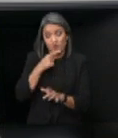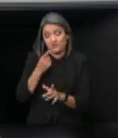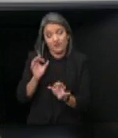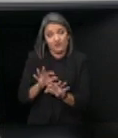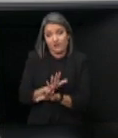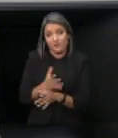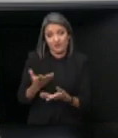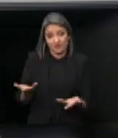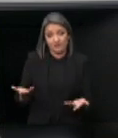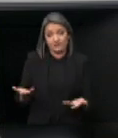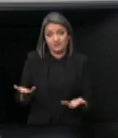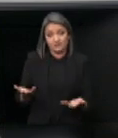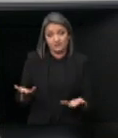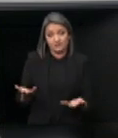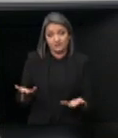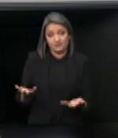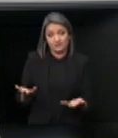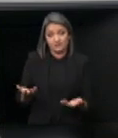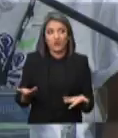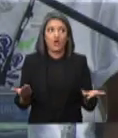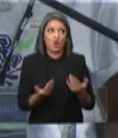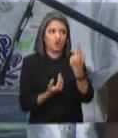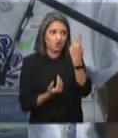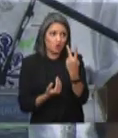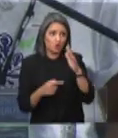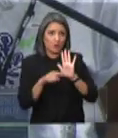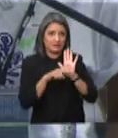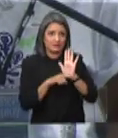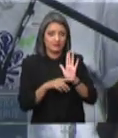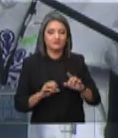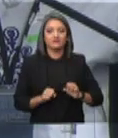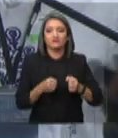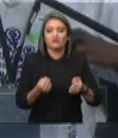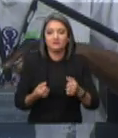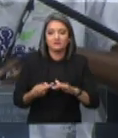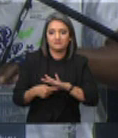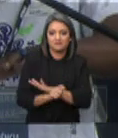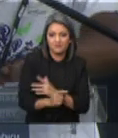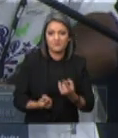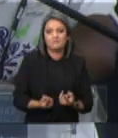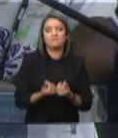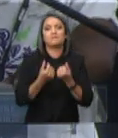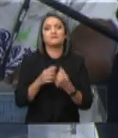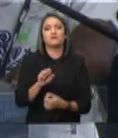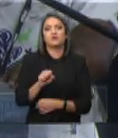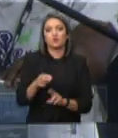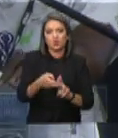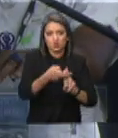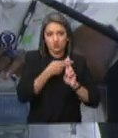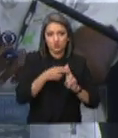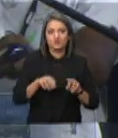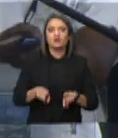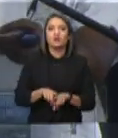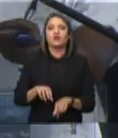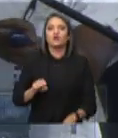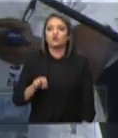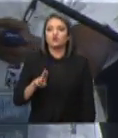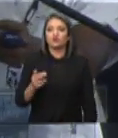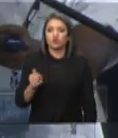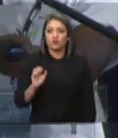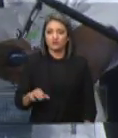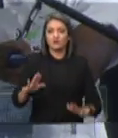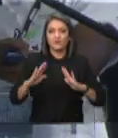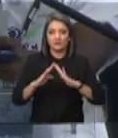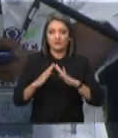agora são duas linhas por favor fortalecimento investimento financeiro no SUS e no suas e habitação